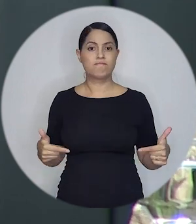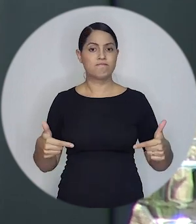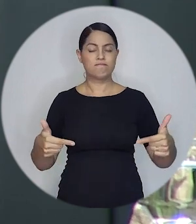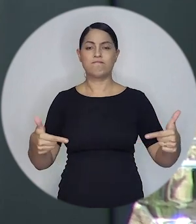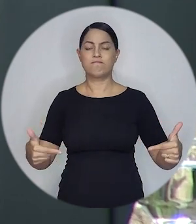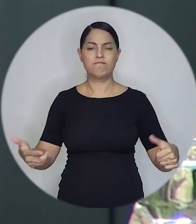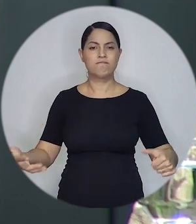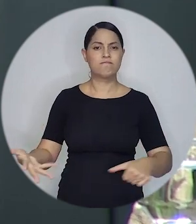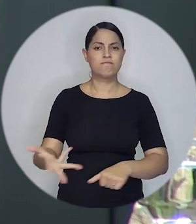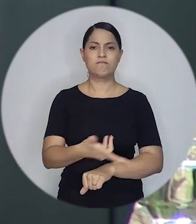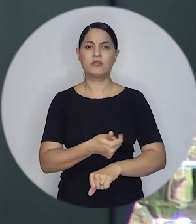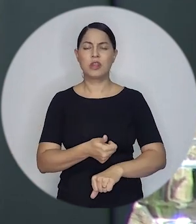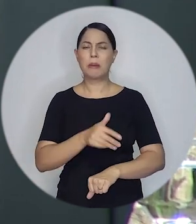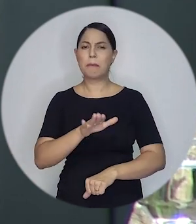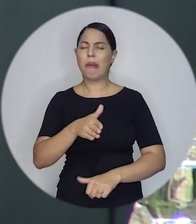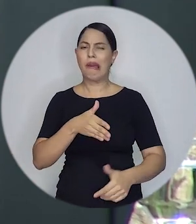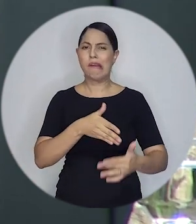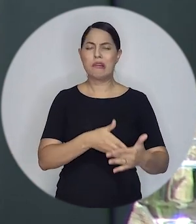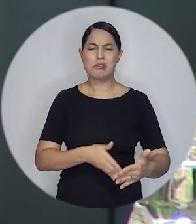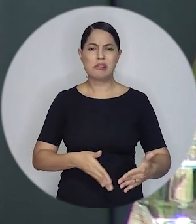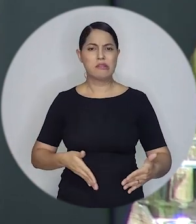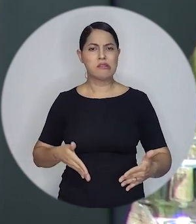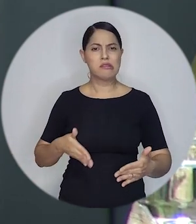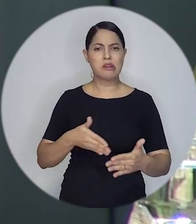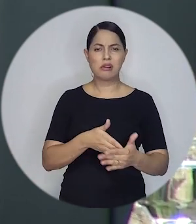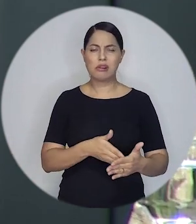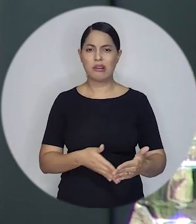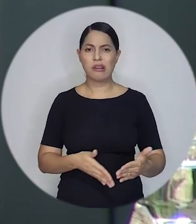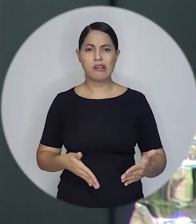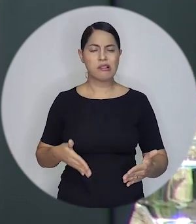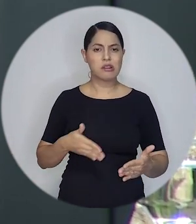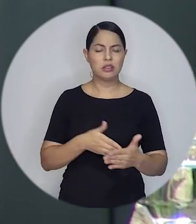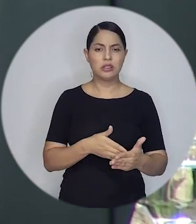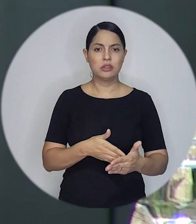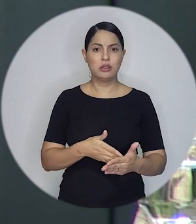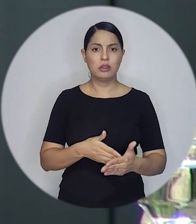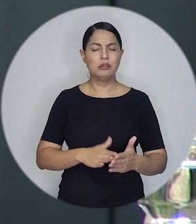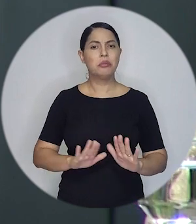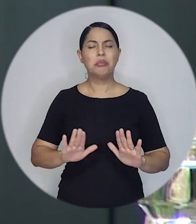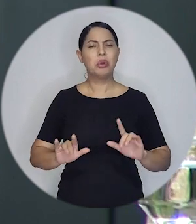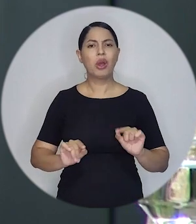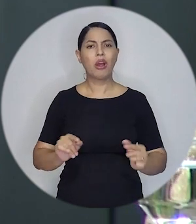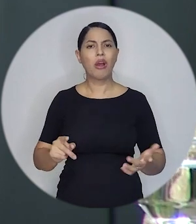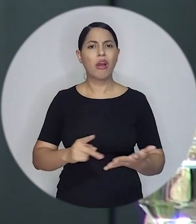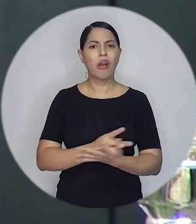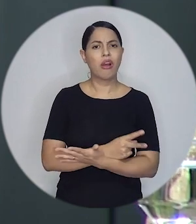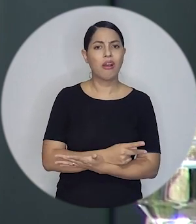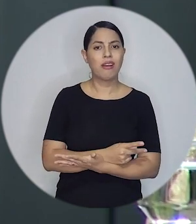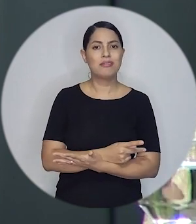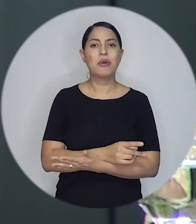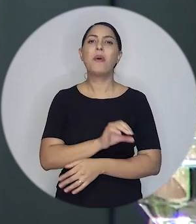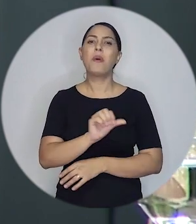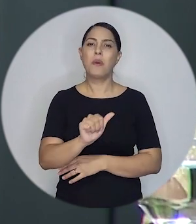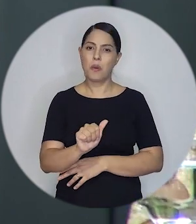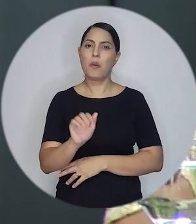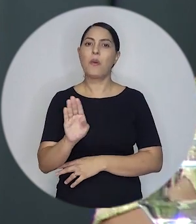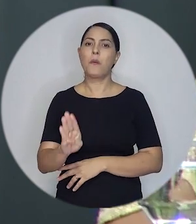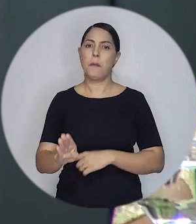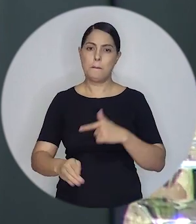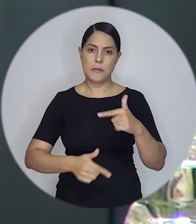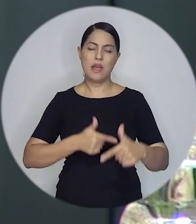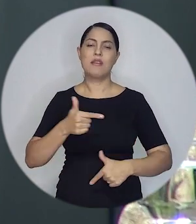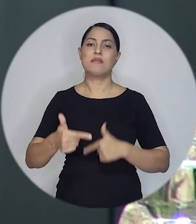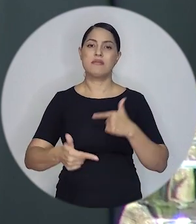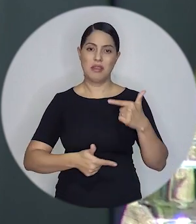foi gigantesca. Mas uma das dificuldades, ela só não foi maior graças ao trabalho